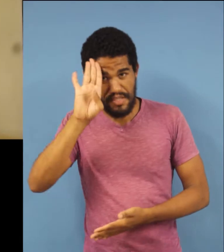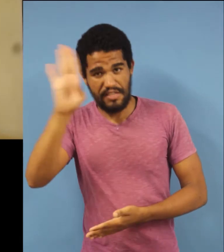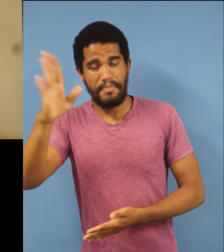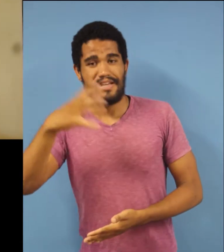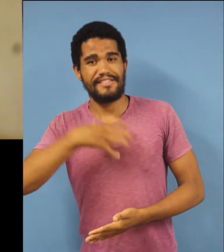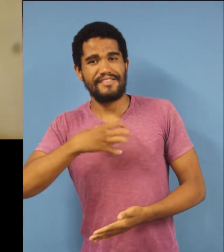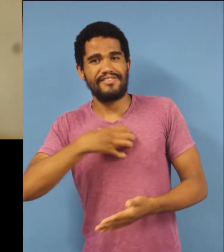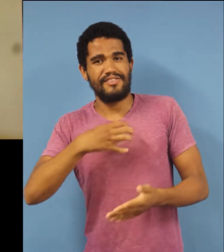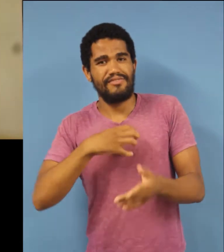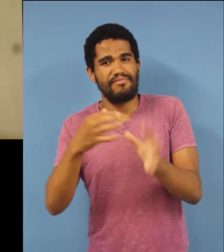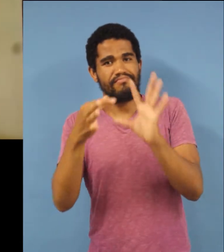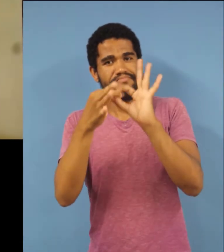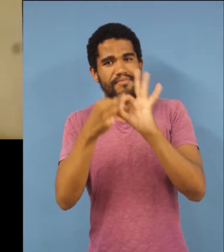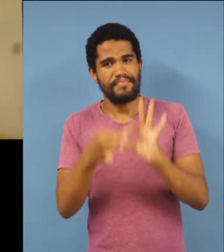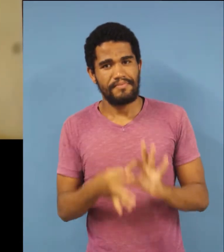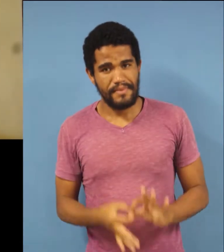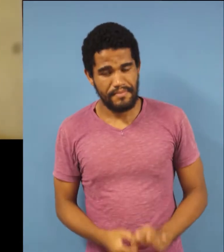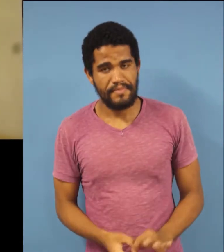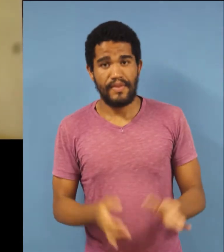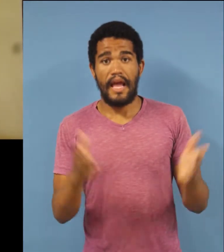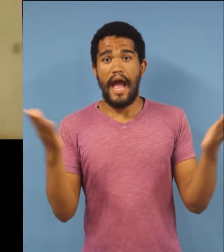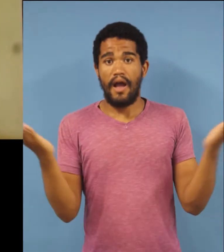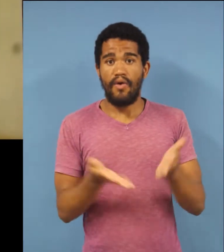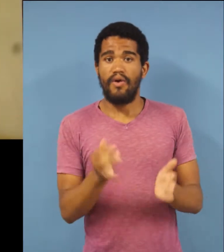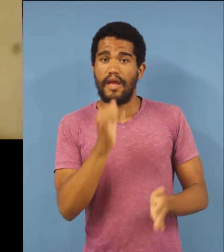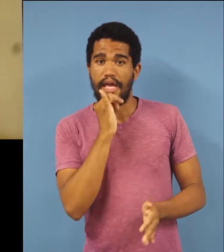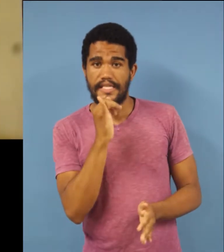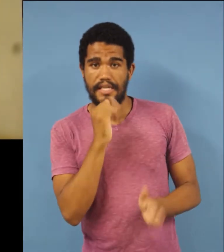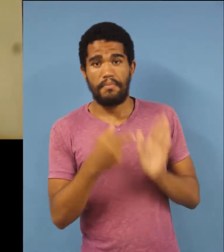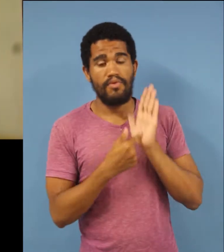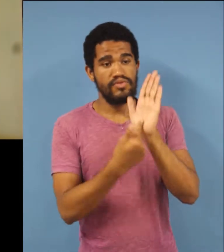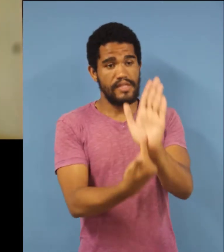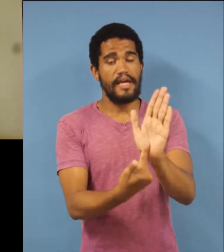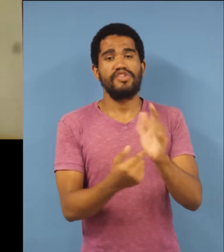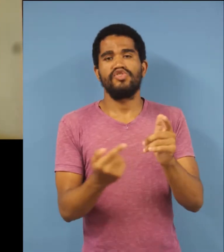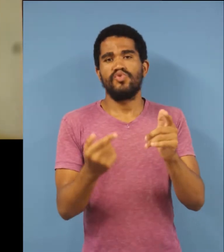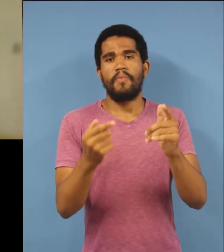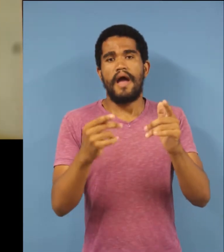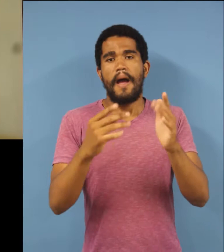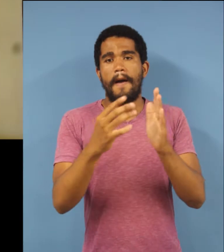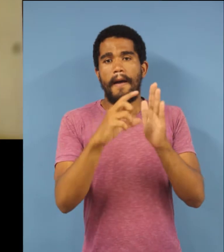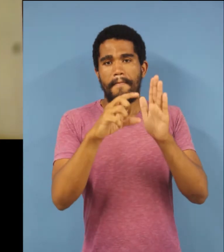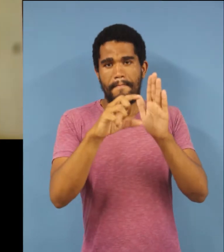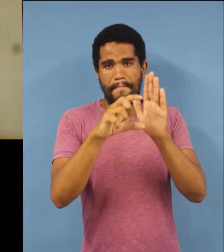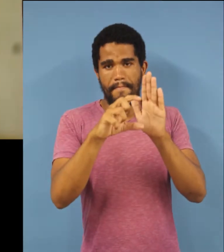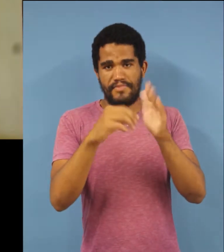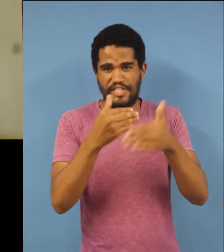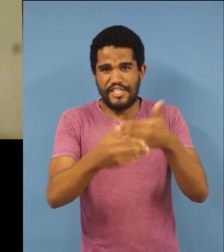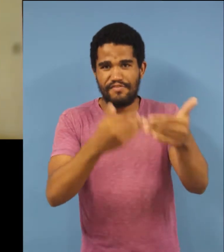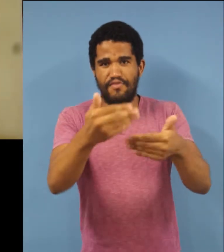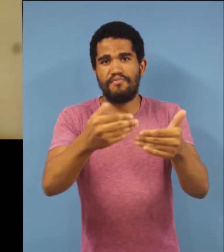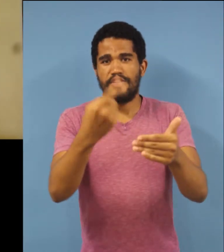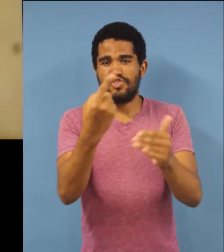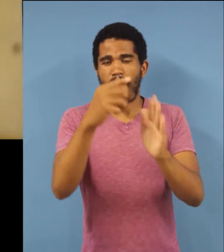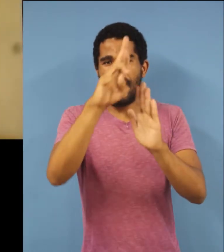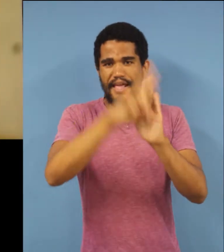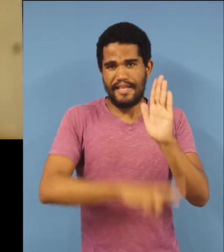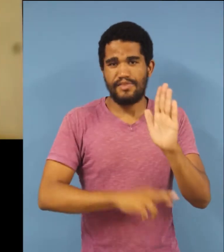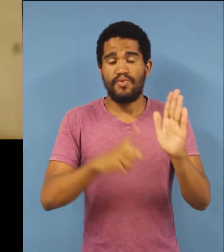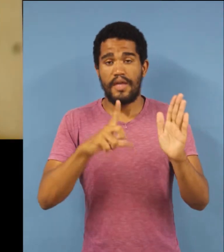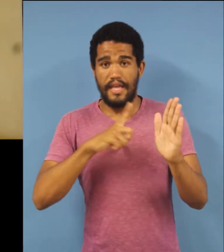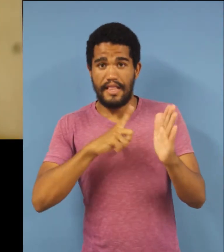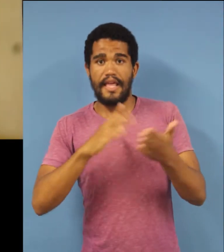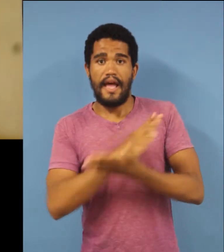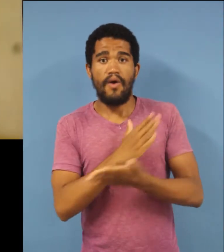dar sentido ao texto. Vou mostrar um exemplo para vocês de um parágrafo de uma redação que tem alguns conectivos e